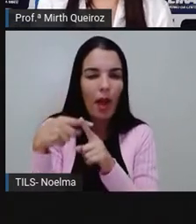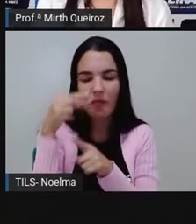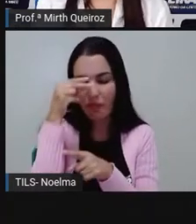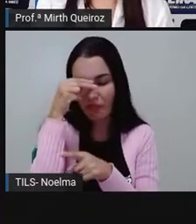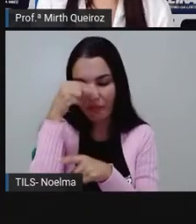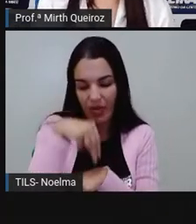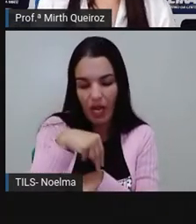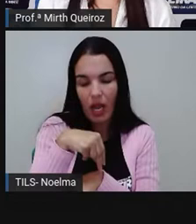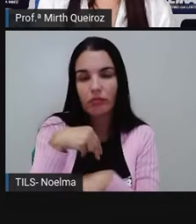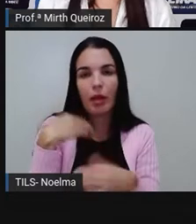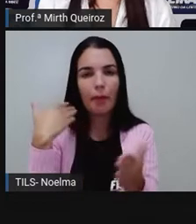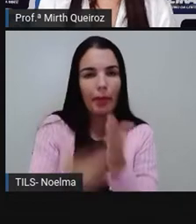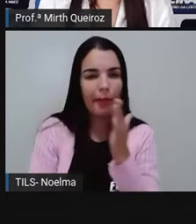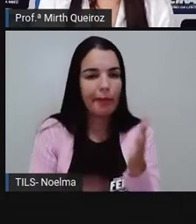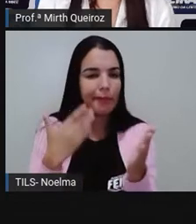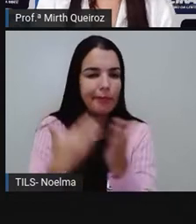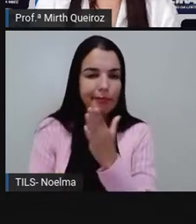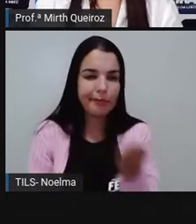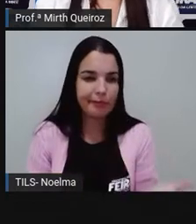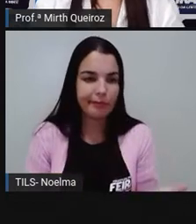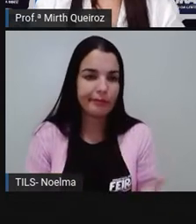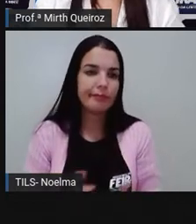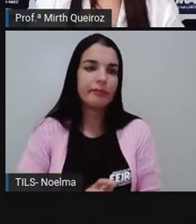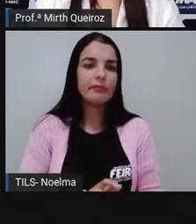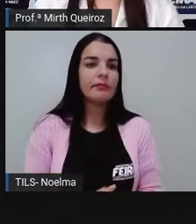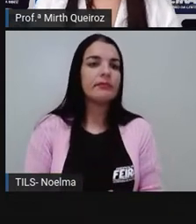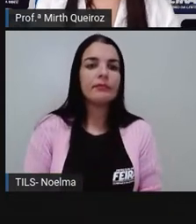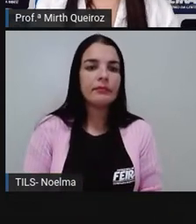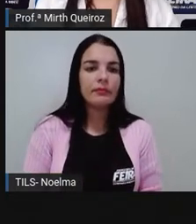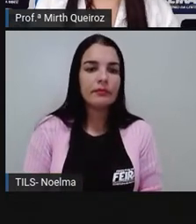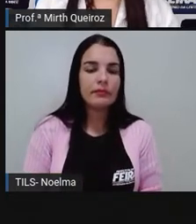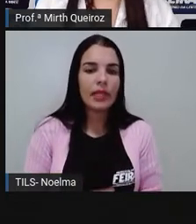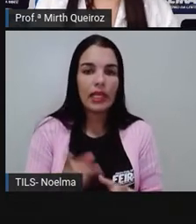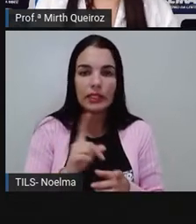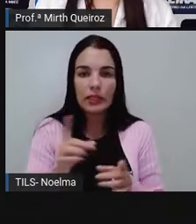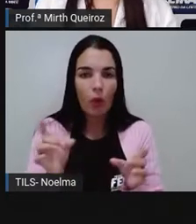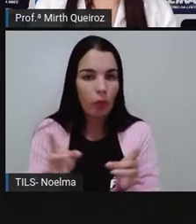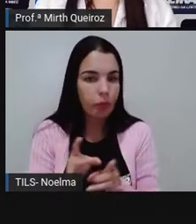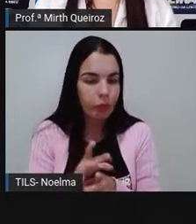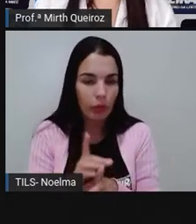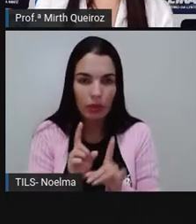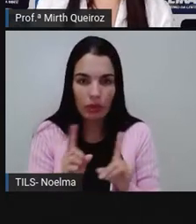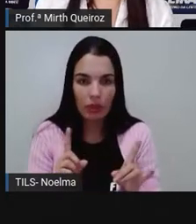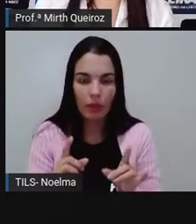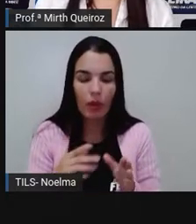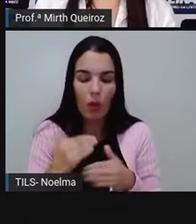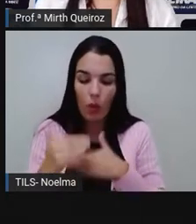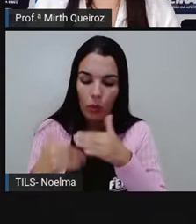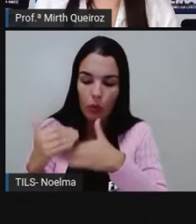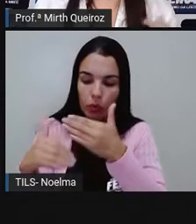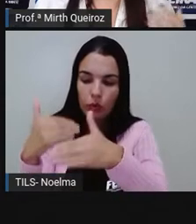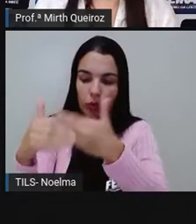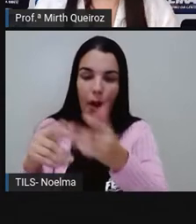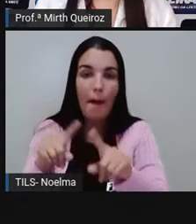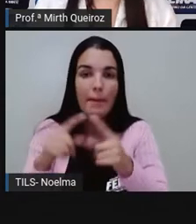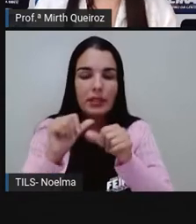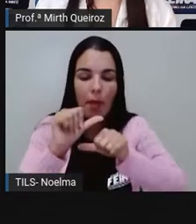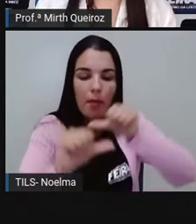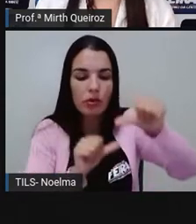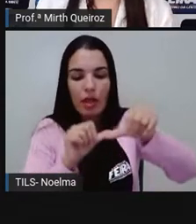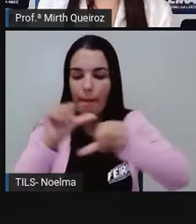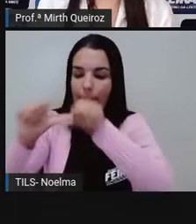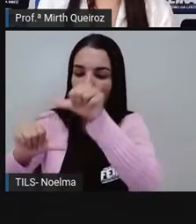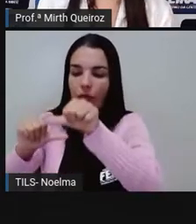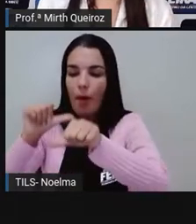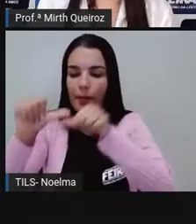vai vendo que as coisas não foram eliminadas, né? Elas foram se modificando ao